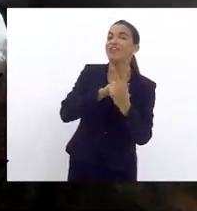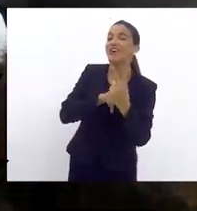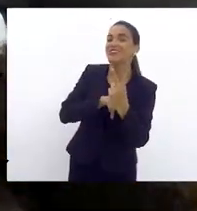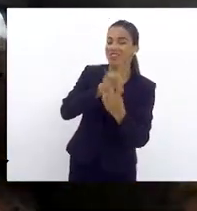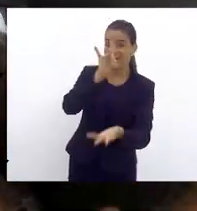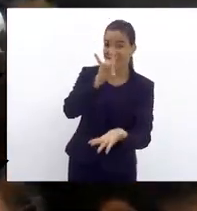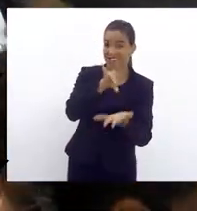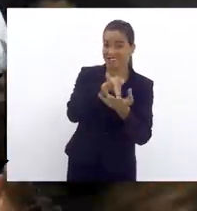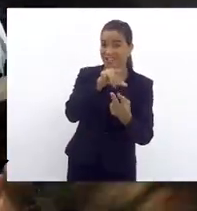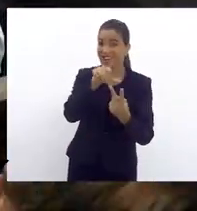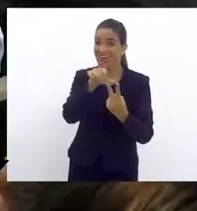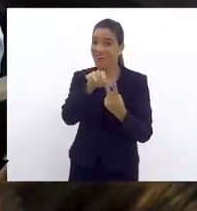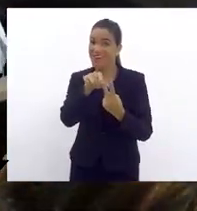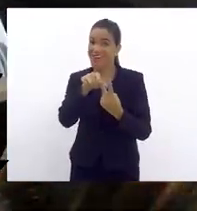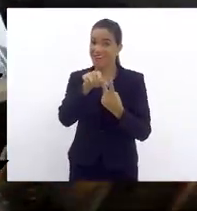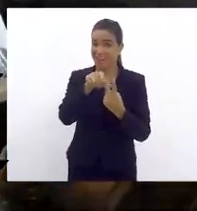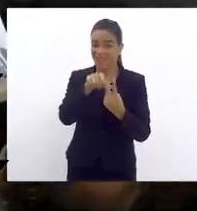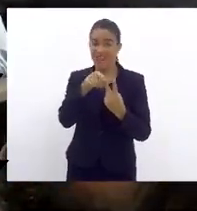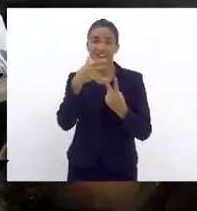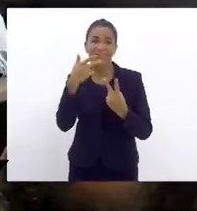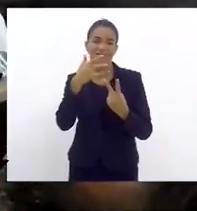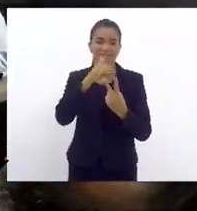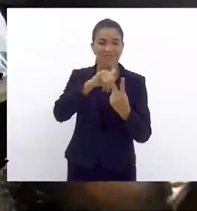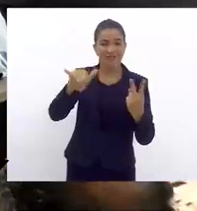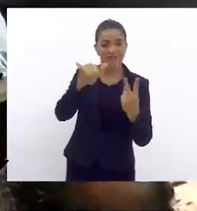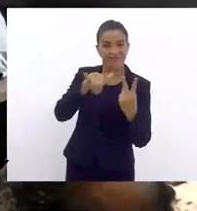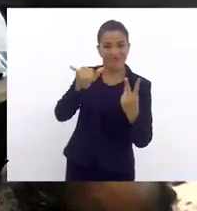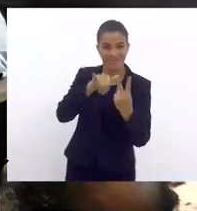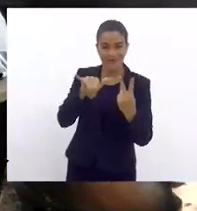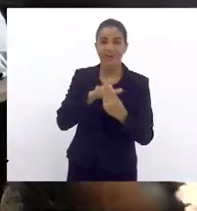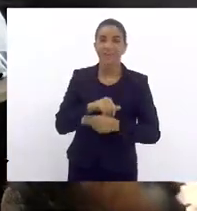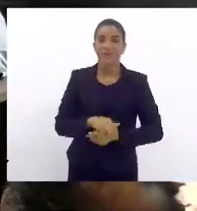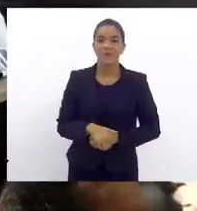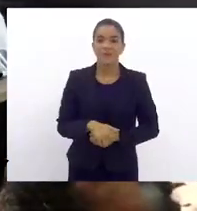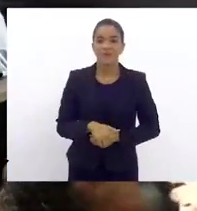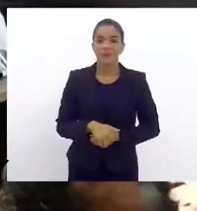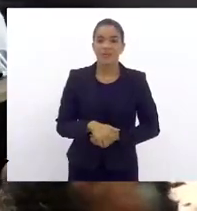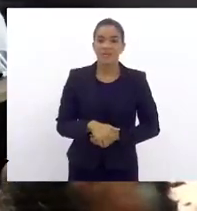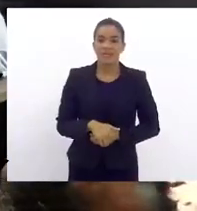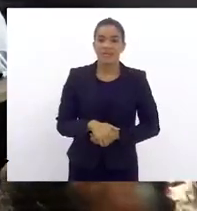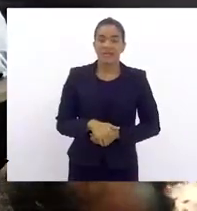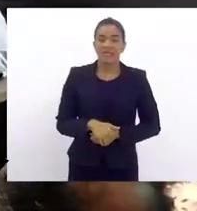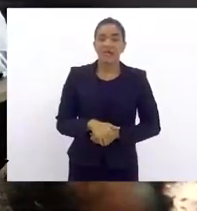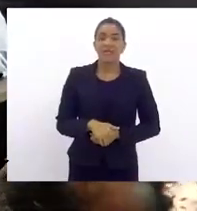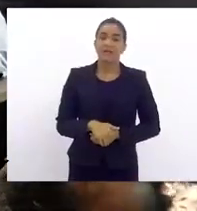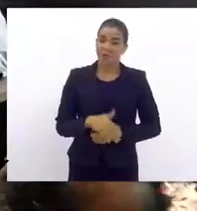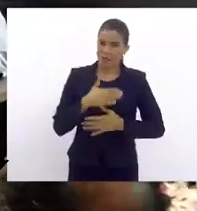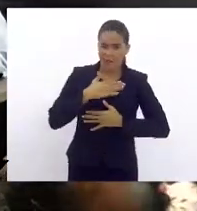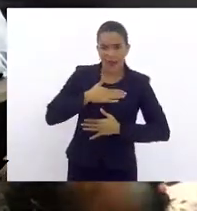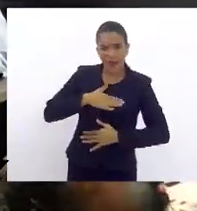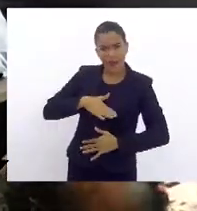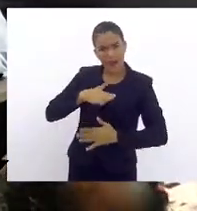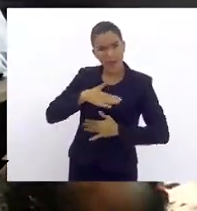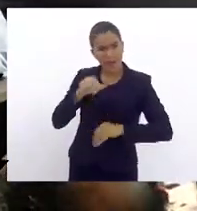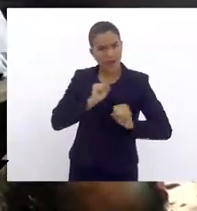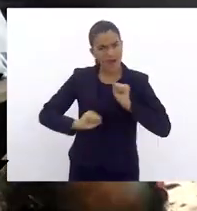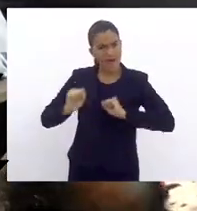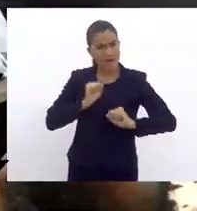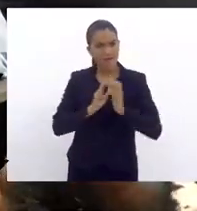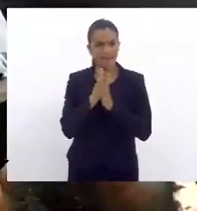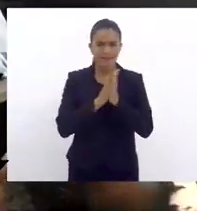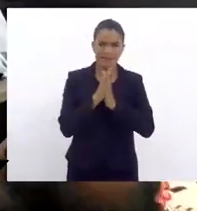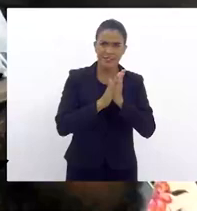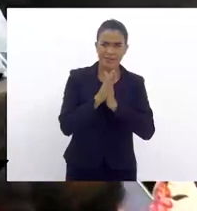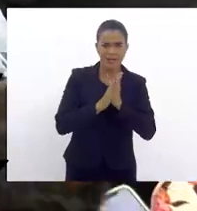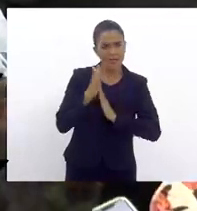de guerra vamos lá é calma você é ansiosa você